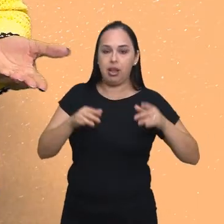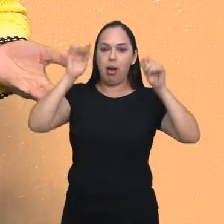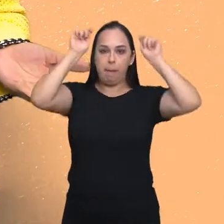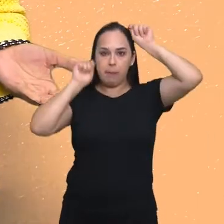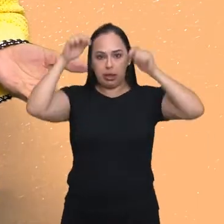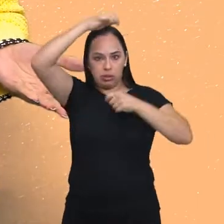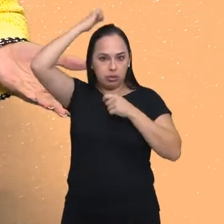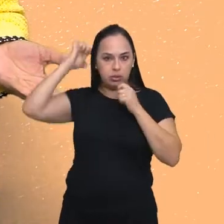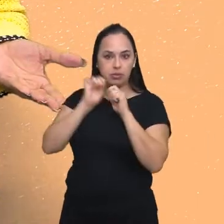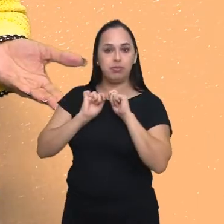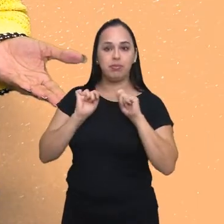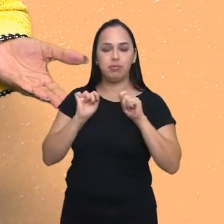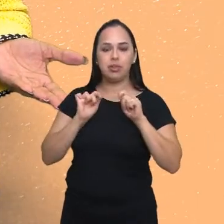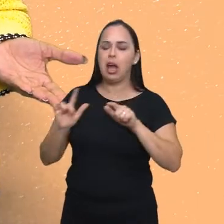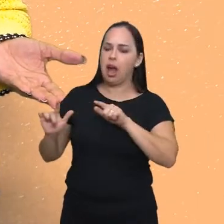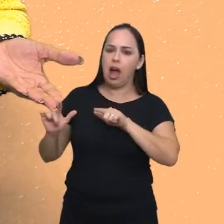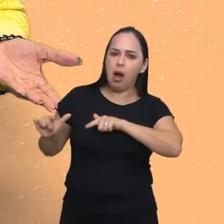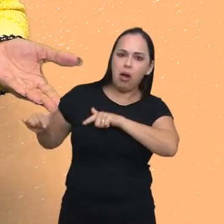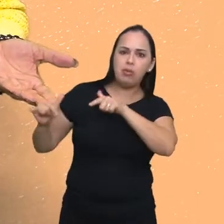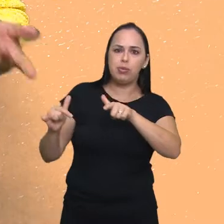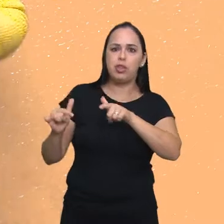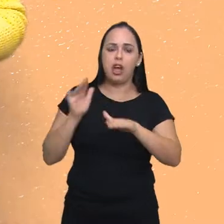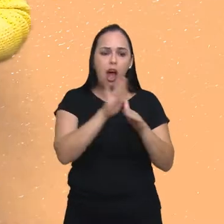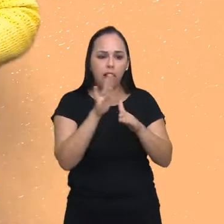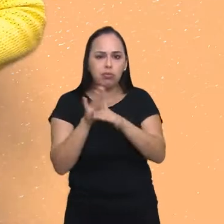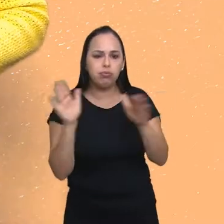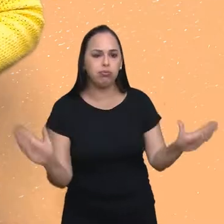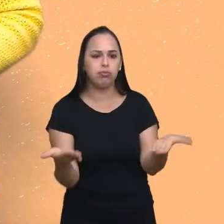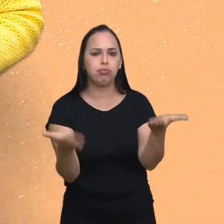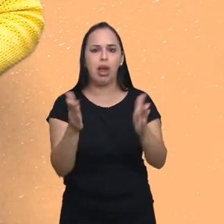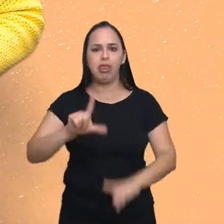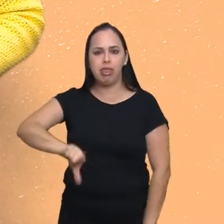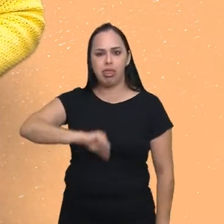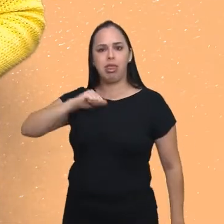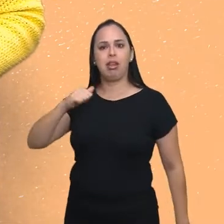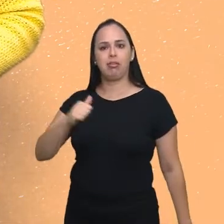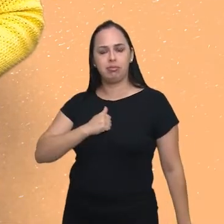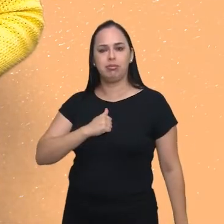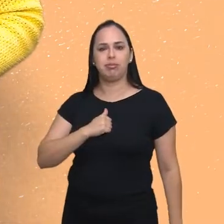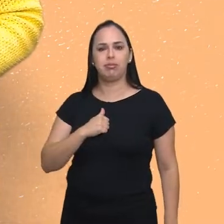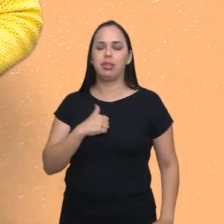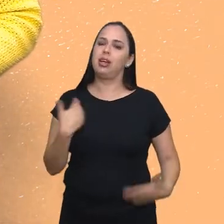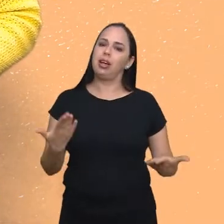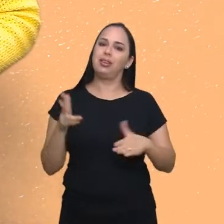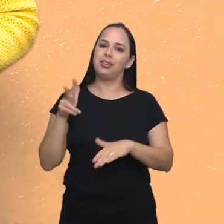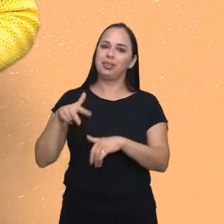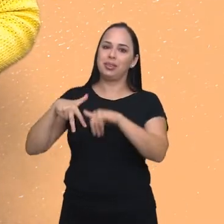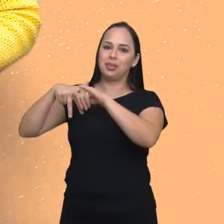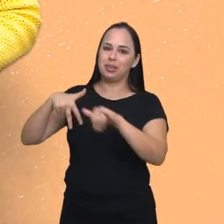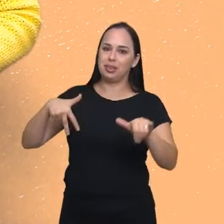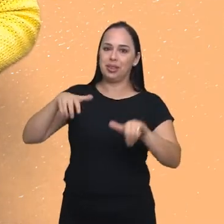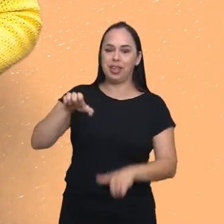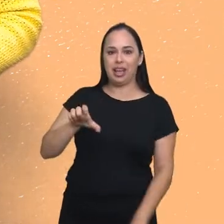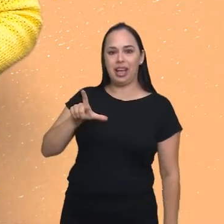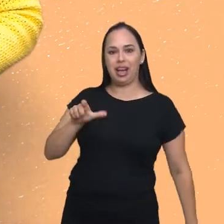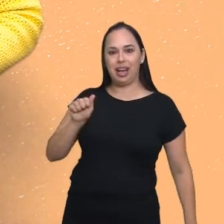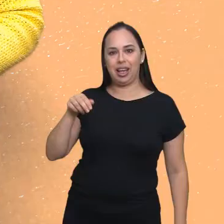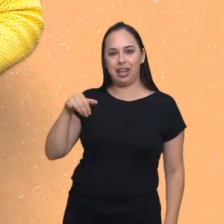doações de próteses de mamas, perucas e lenços. Ações que contribuem para o aumento da autoestima das mulheres. Com a